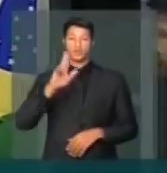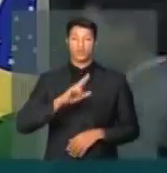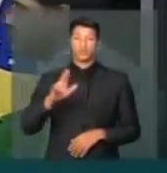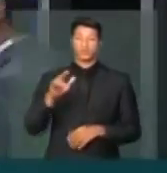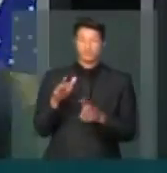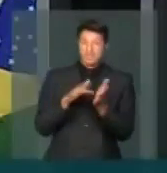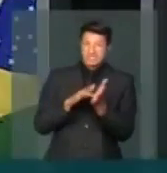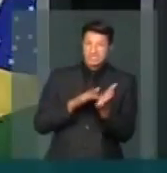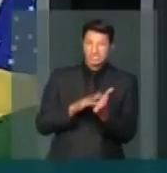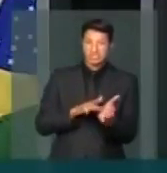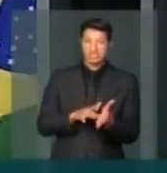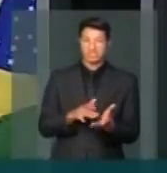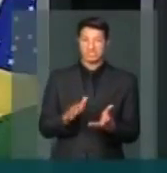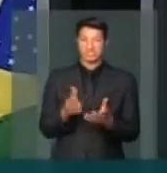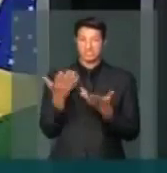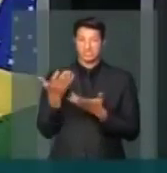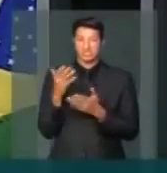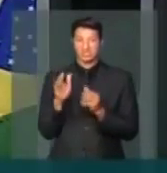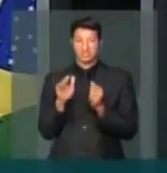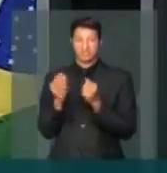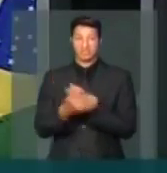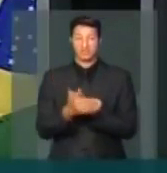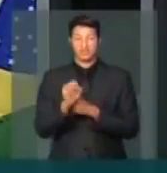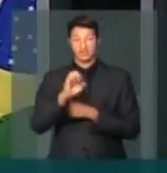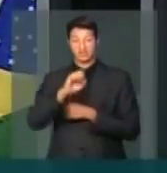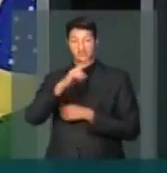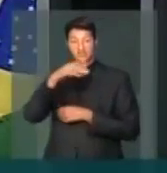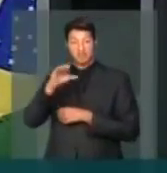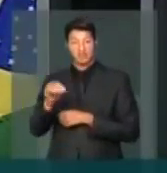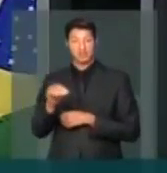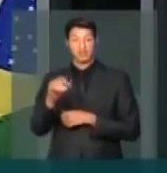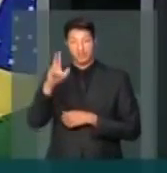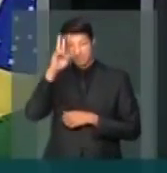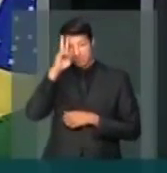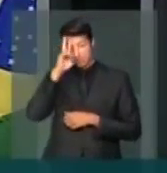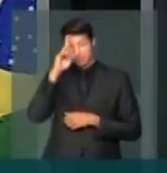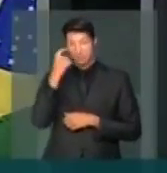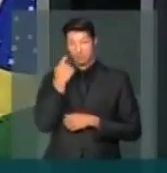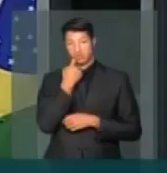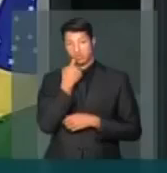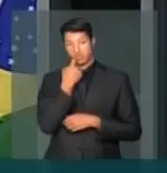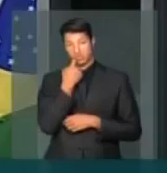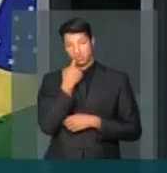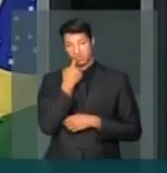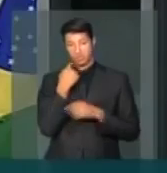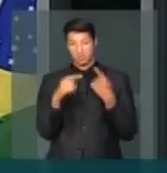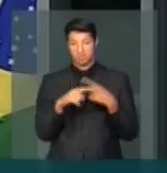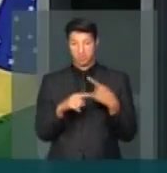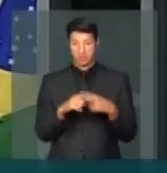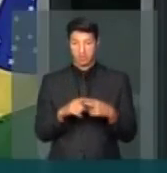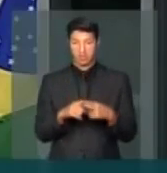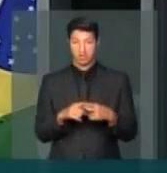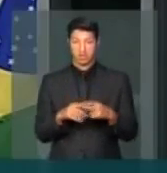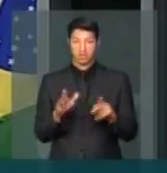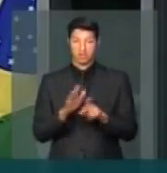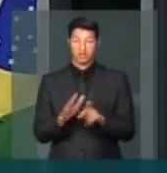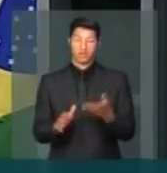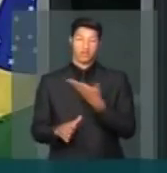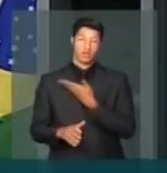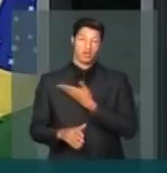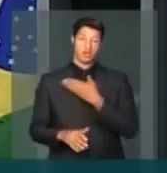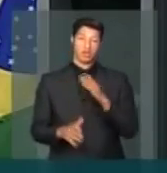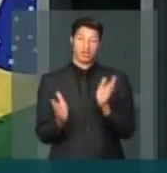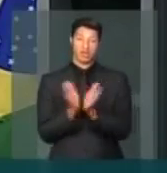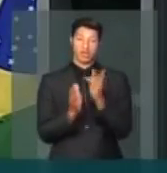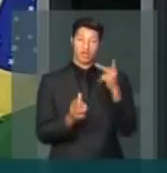essa artimanha de querer barrar as sessões na segunda e na sexta-feira, porque próprios colegas do